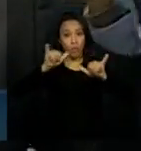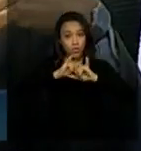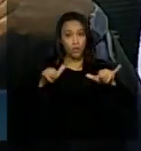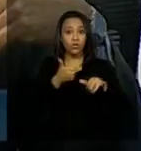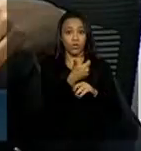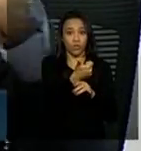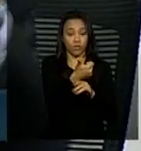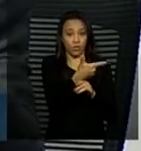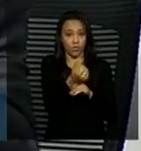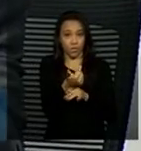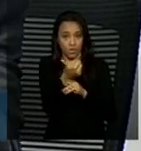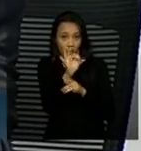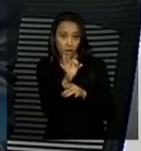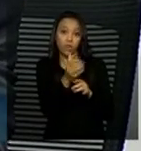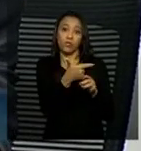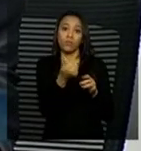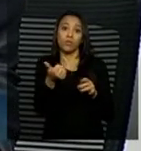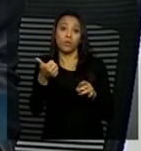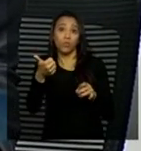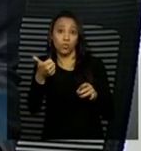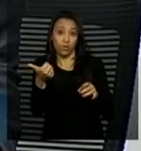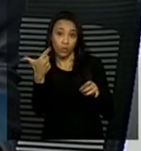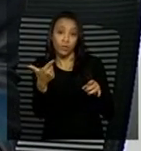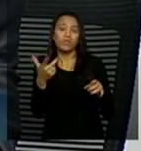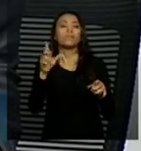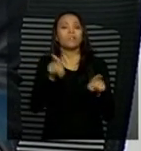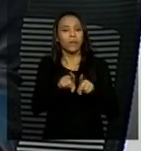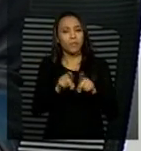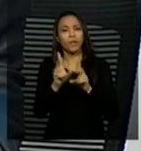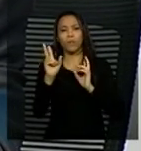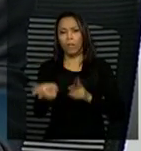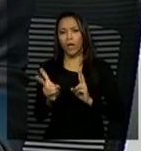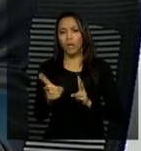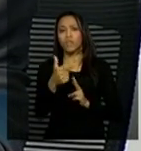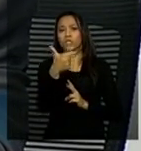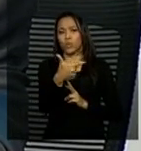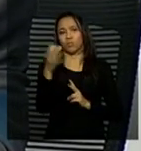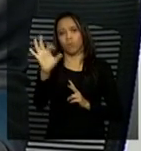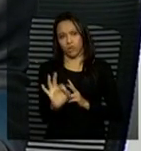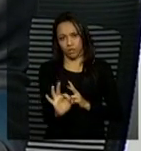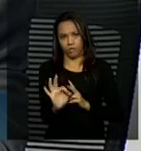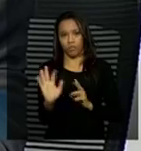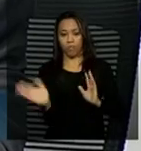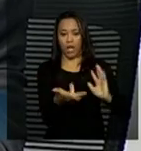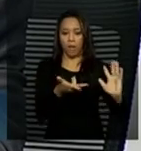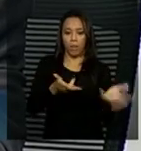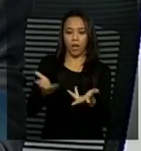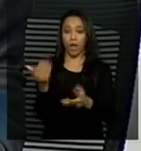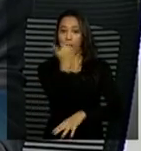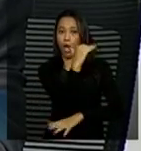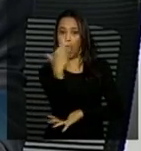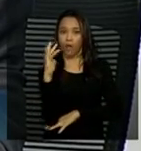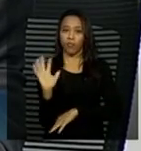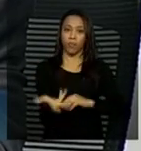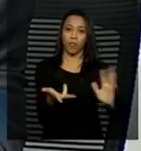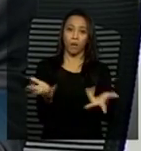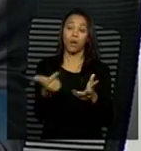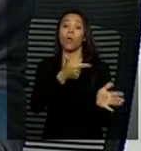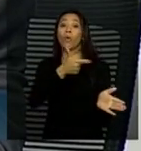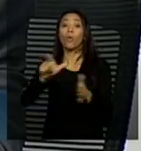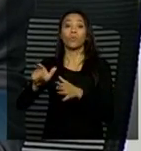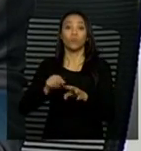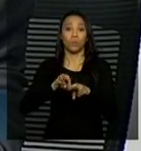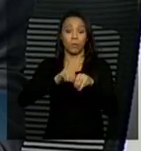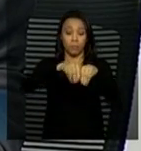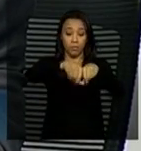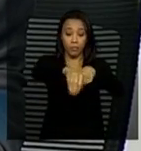2010 para 2008, anterior, que é também cerca de 2%. Não é? Em termos dos cultivos ali localizados,